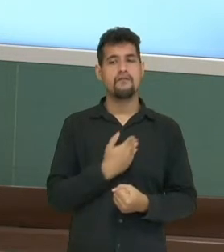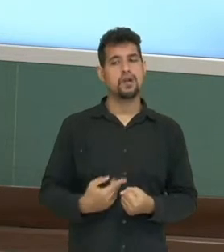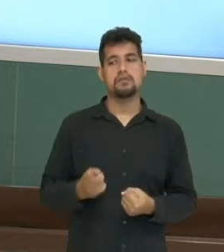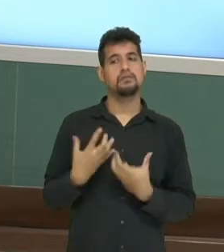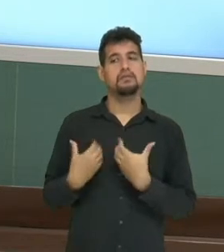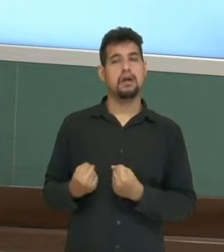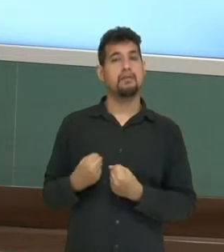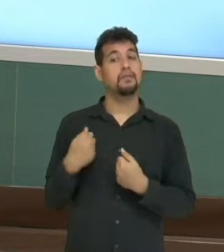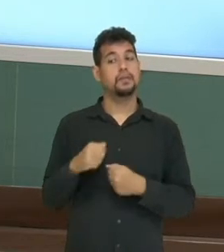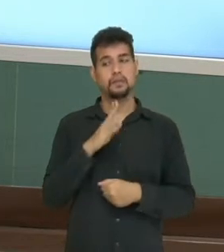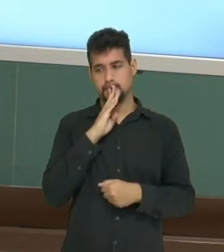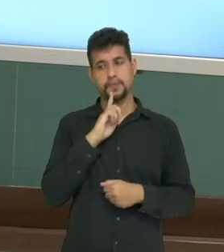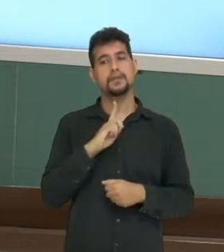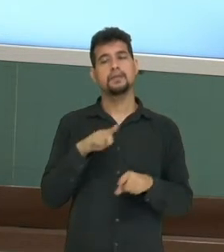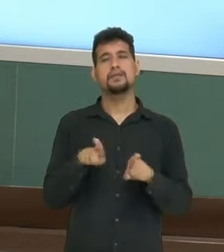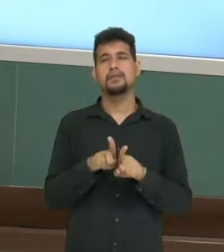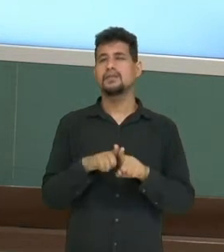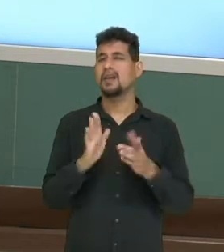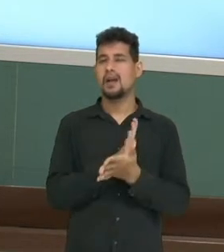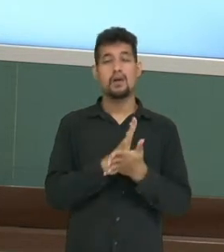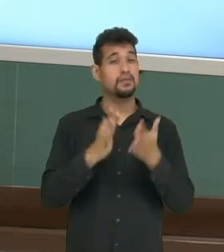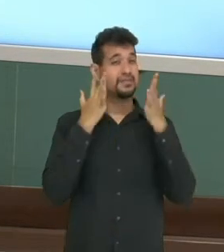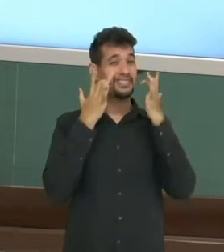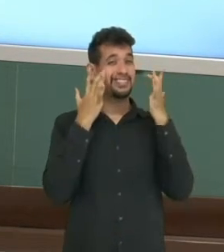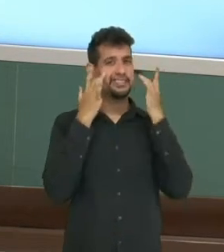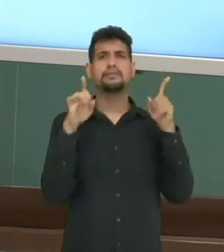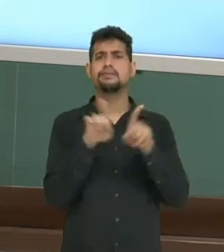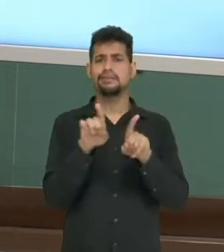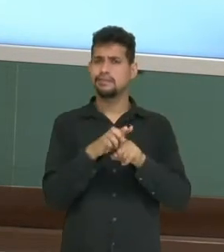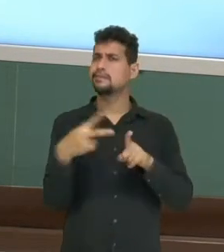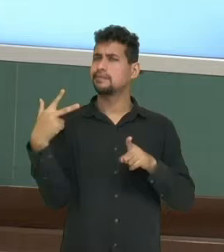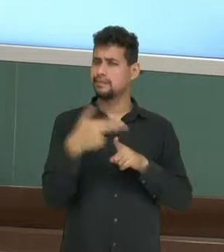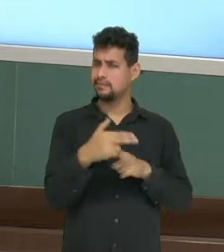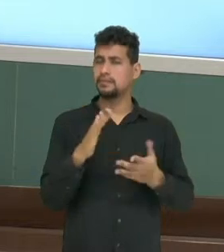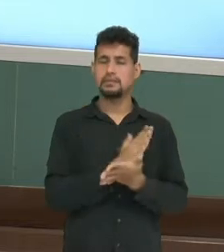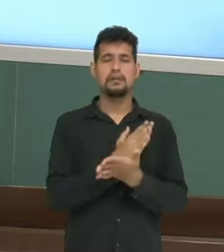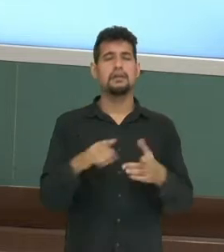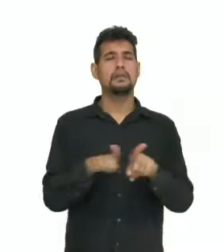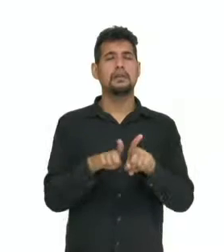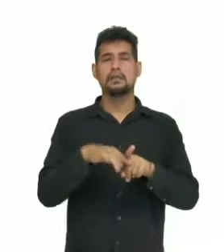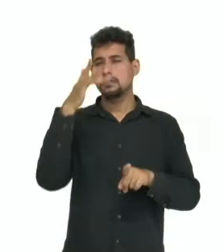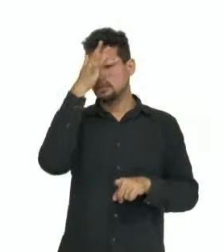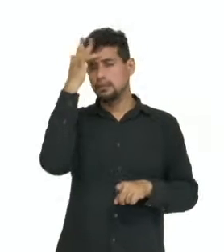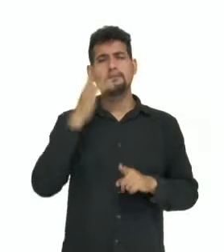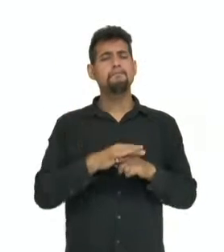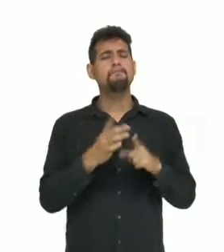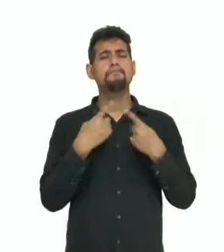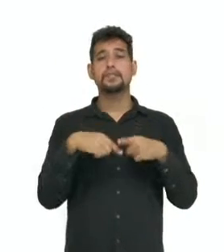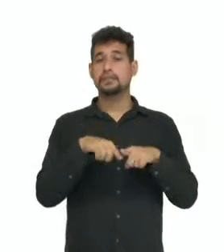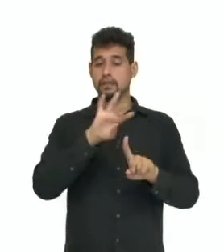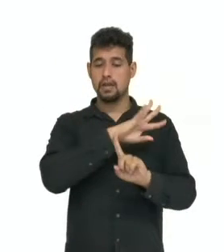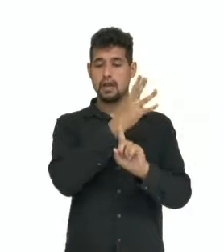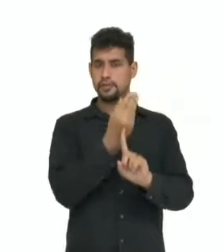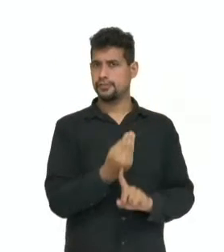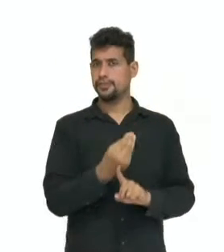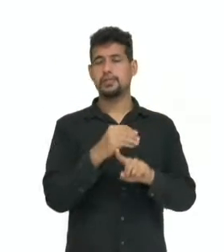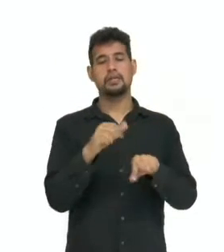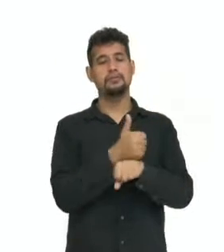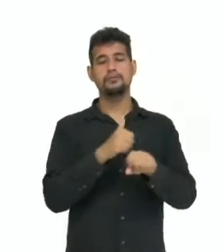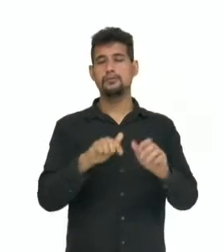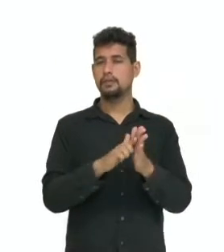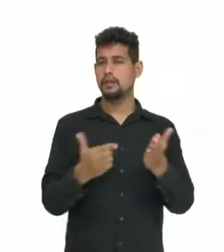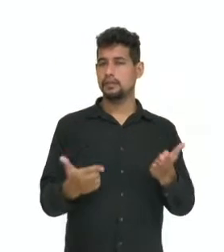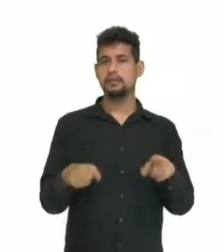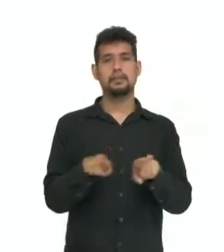artísticos também foram censurados. E os principais críticos ao regime militar foram artistas,